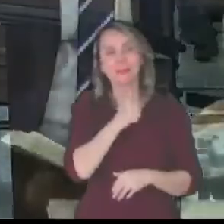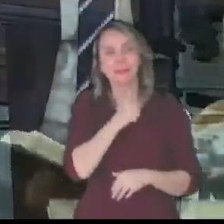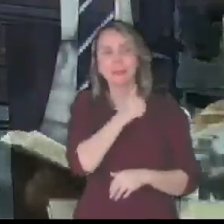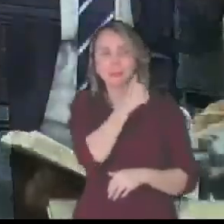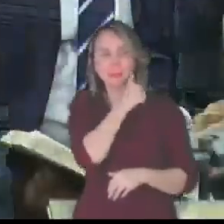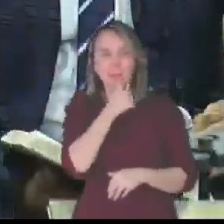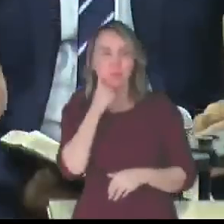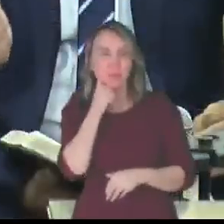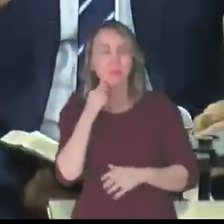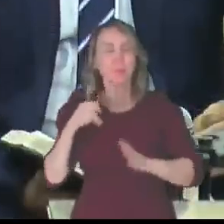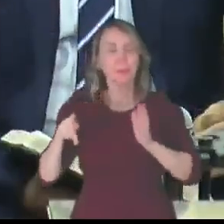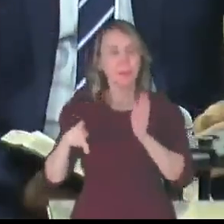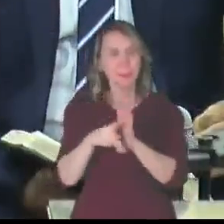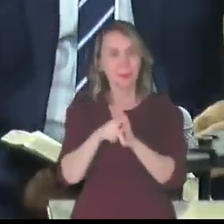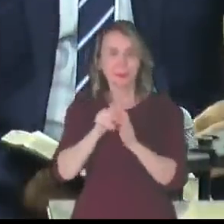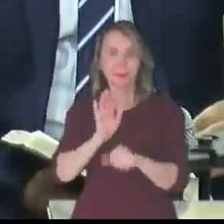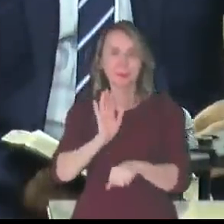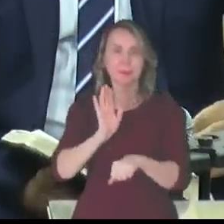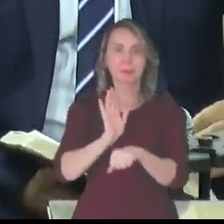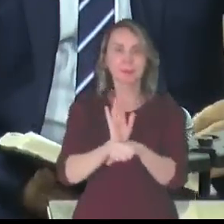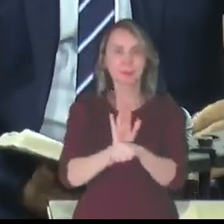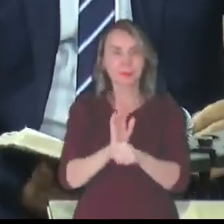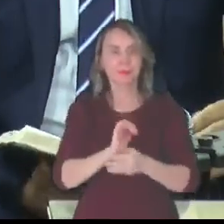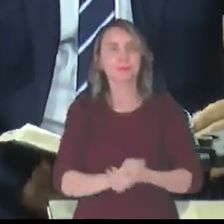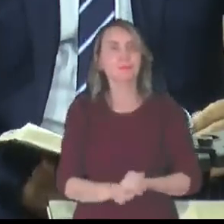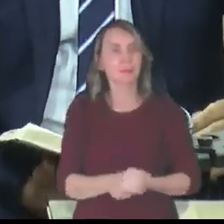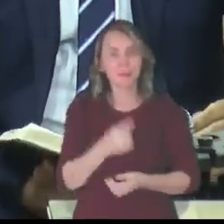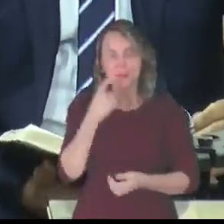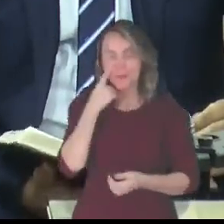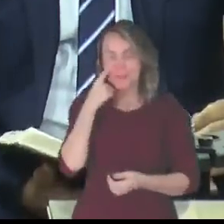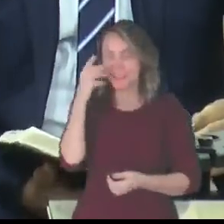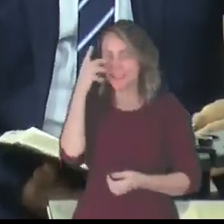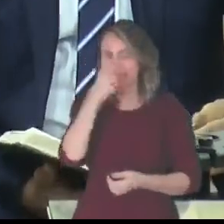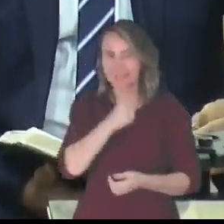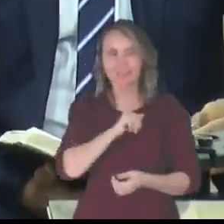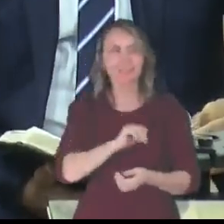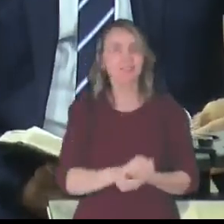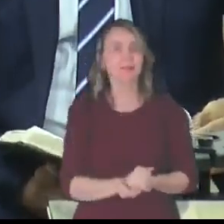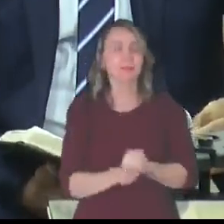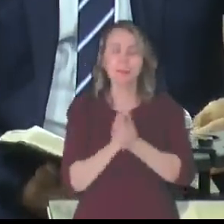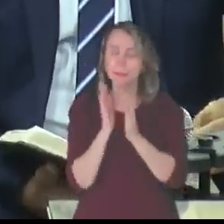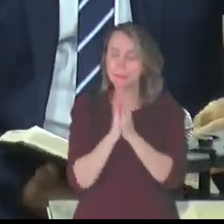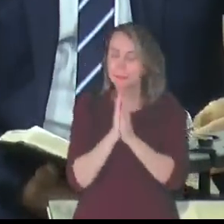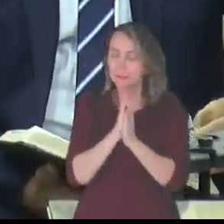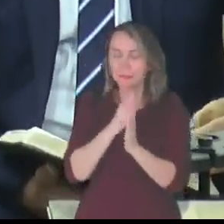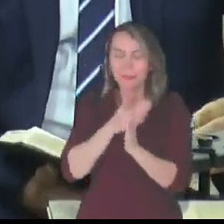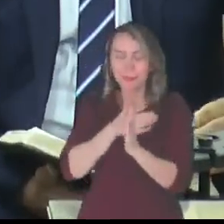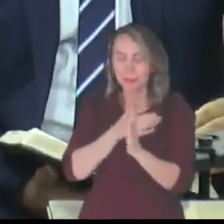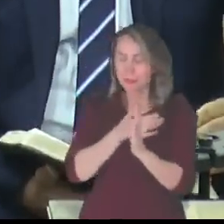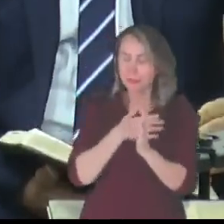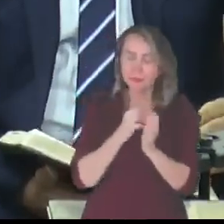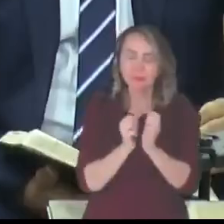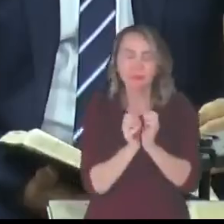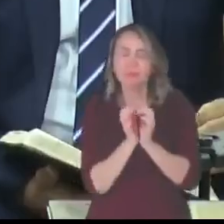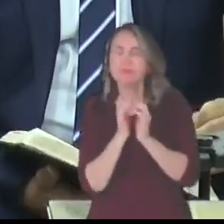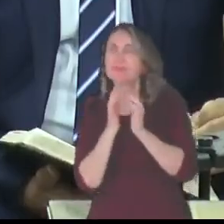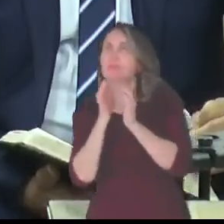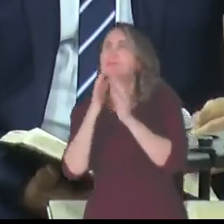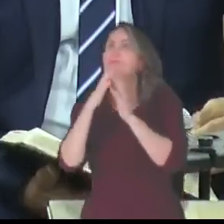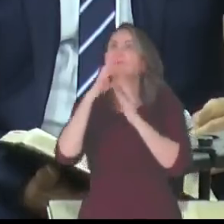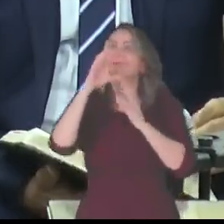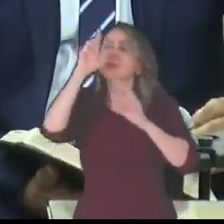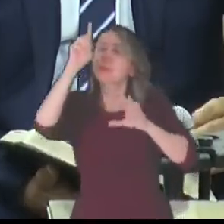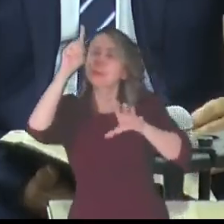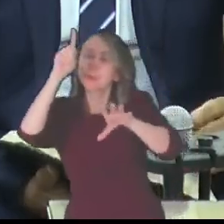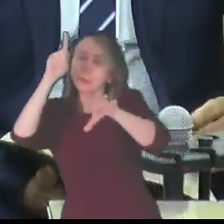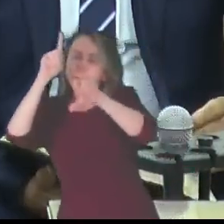o salmista disse suba a minha oração perante a tua face senhor como que meus amados irmãos